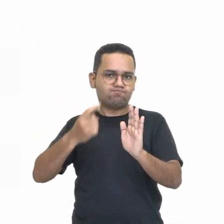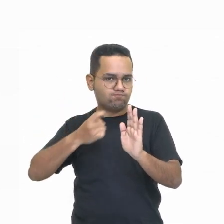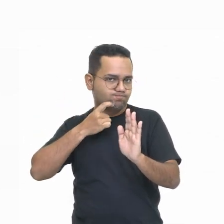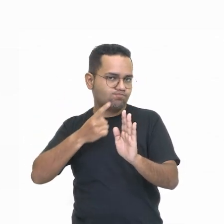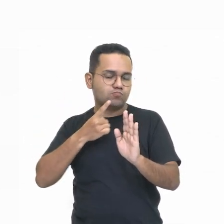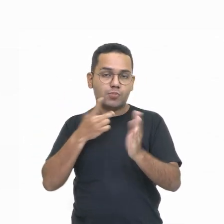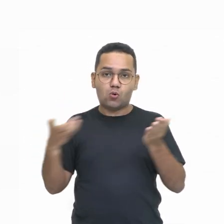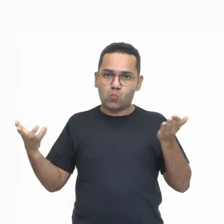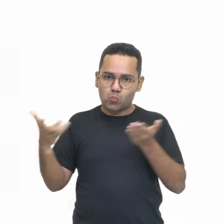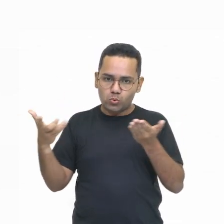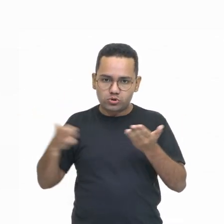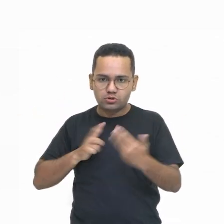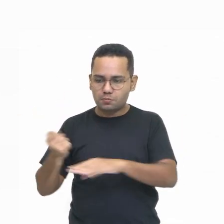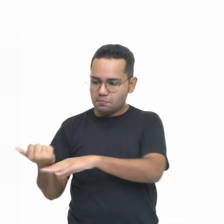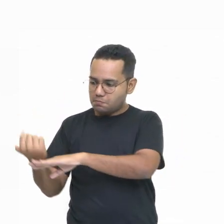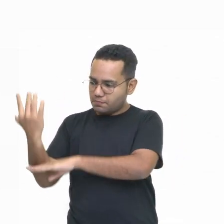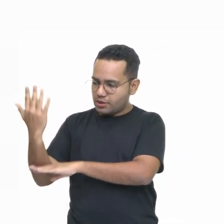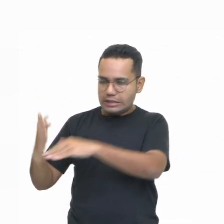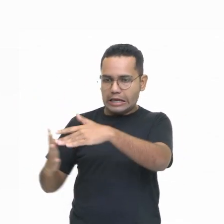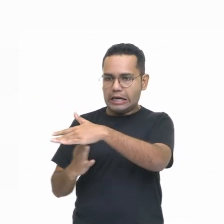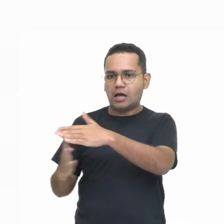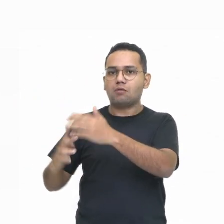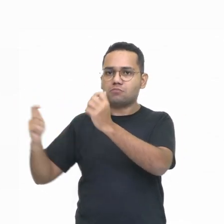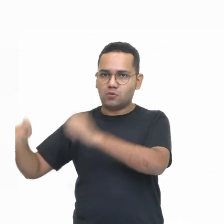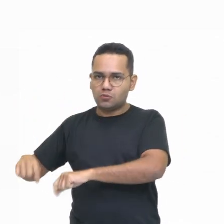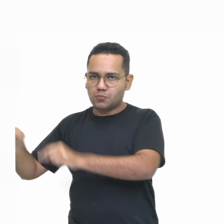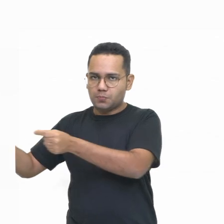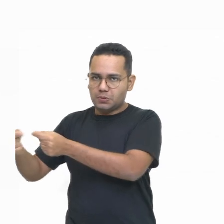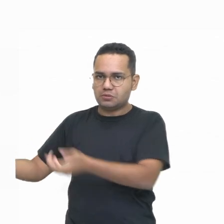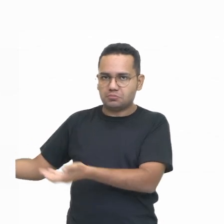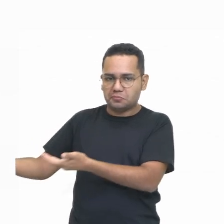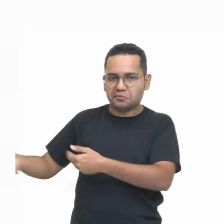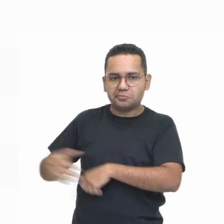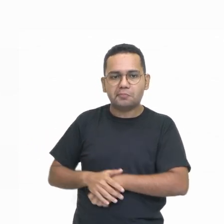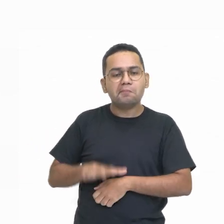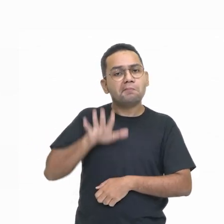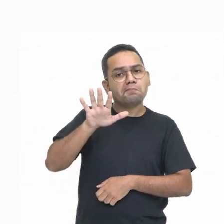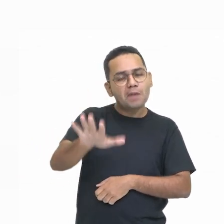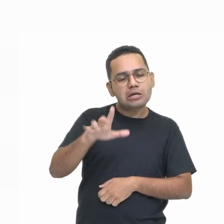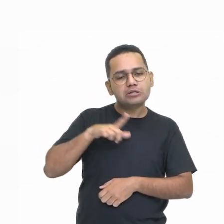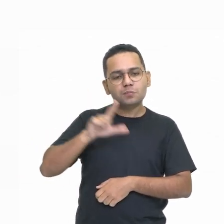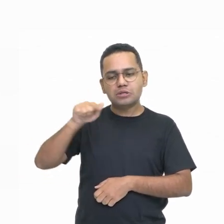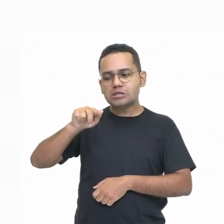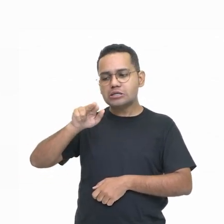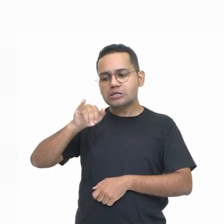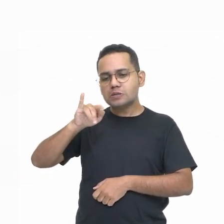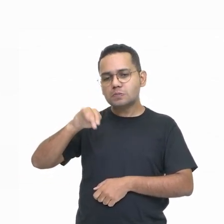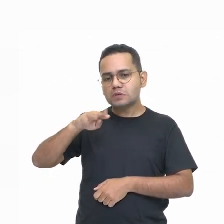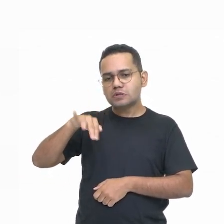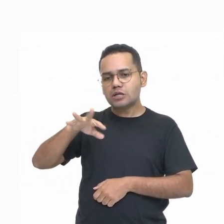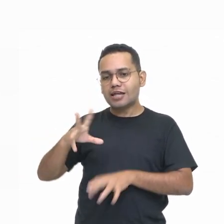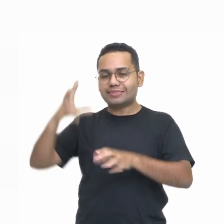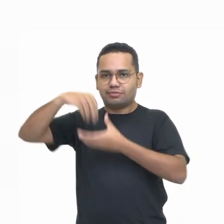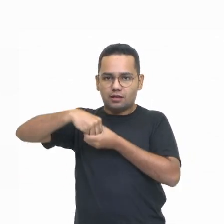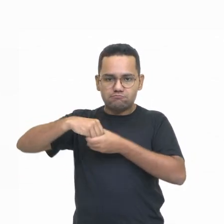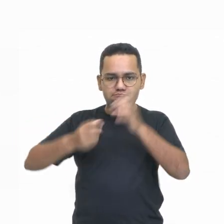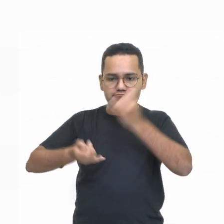são hoje, né? Mas sim quimiosintetizantes, que é um processo realizado aí por